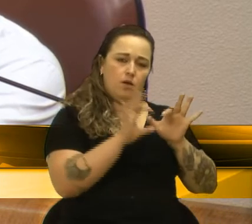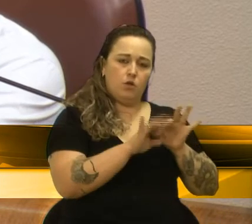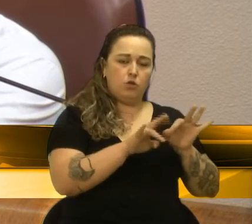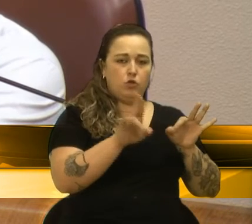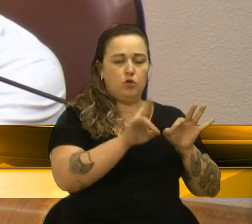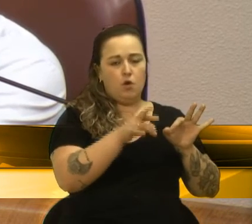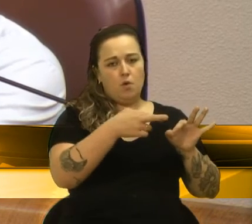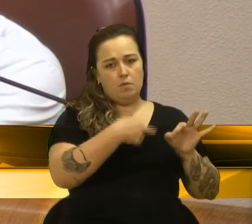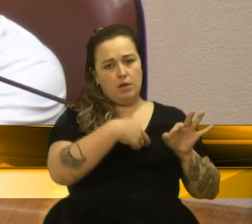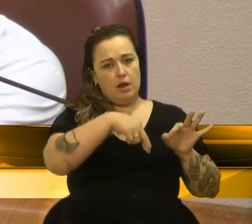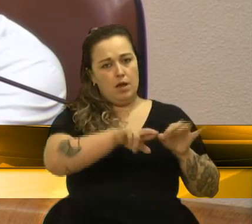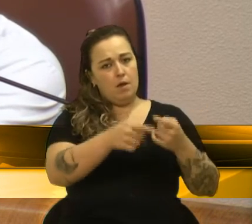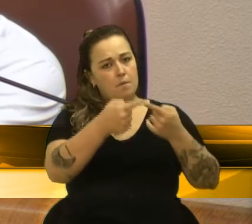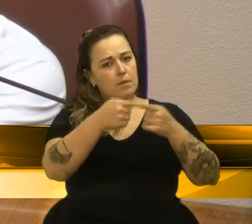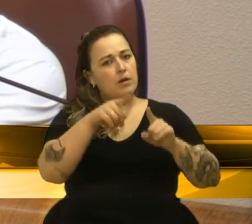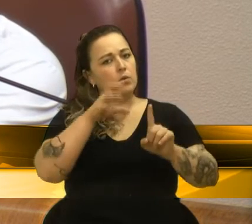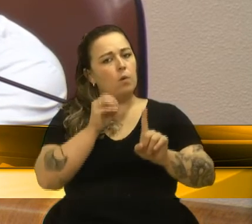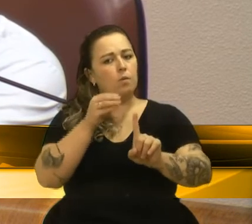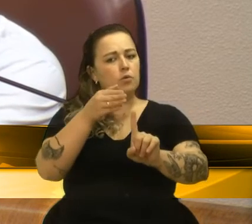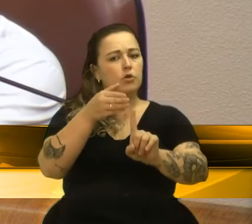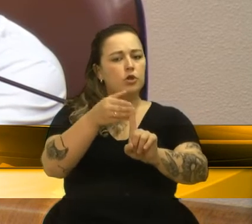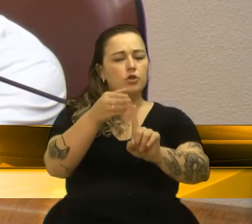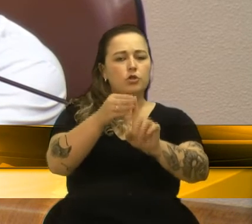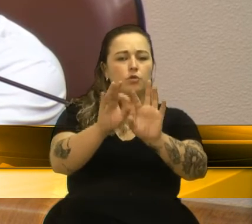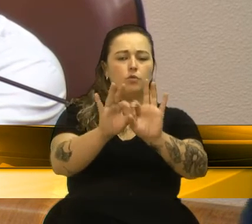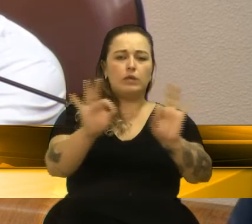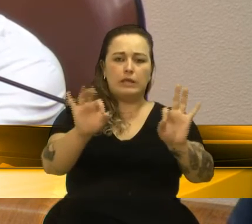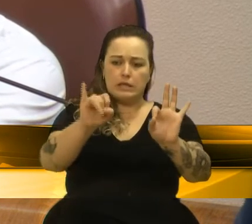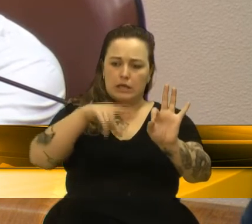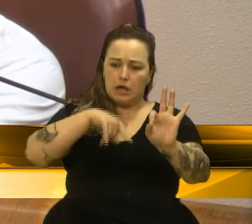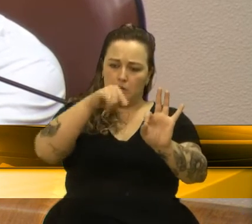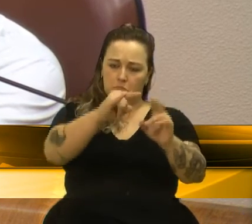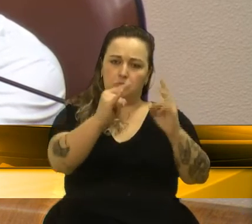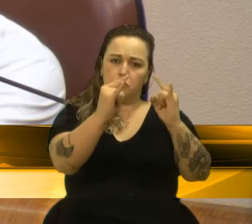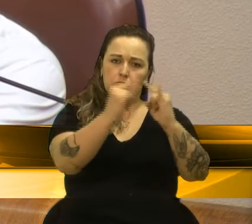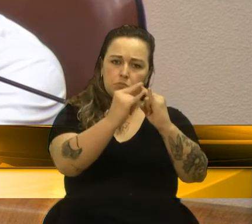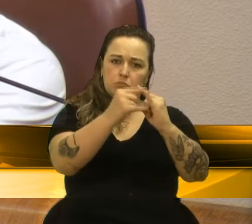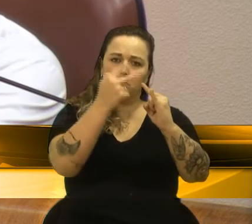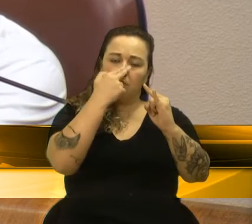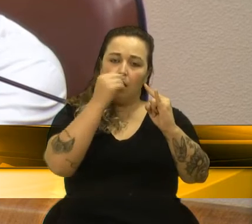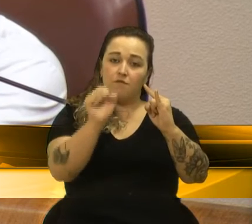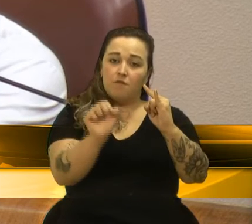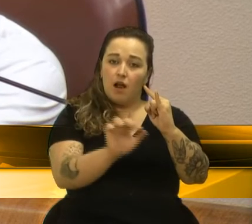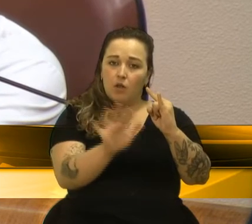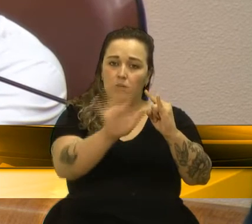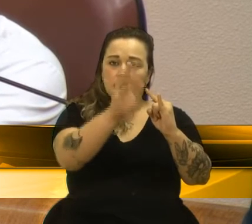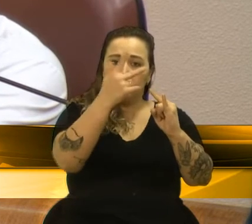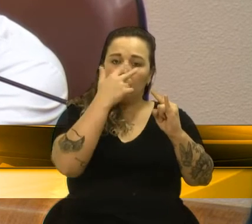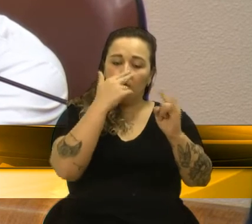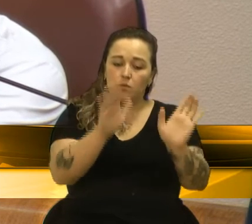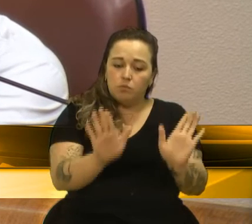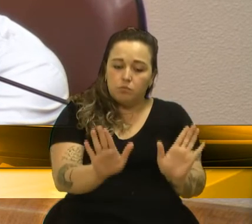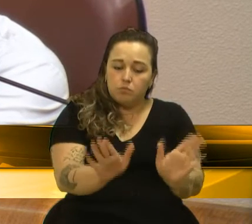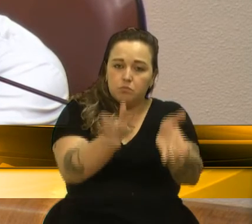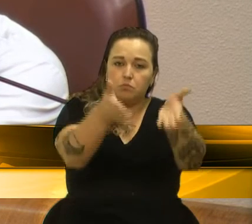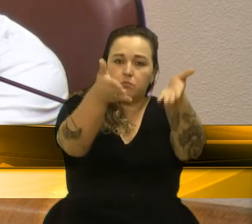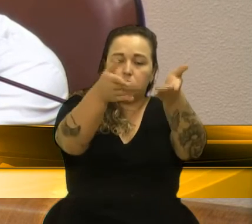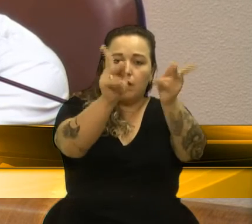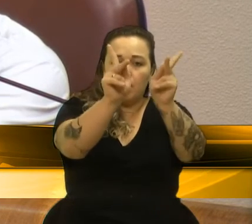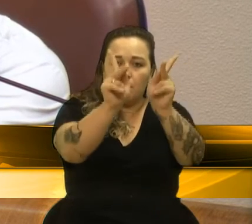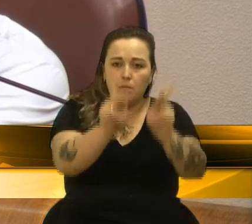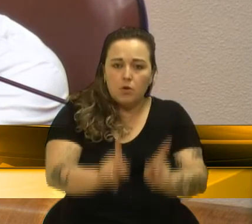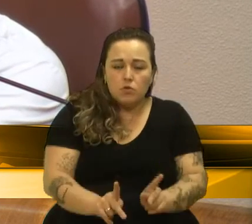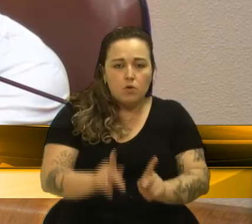religião, mas sim aos seus objetivos, se a organização tiver por meio engrandecimento do indivíduo, a busca de seu aperfeiçoamento em prol de